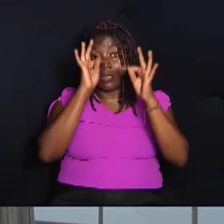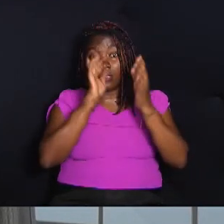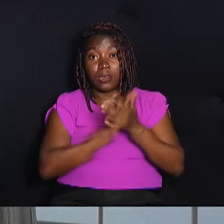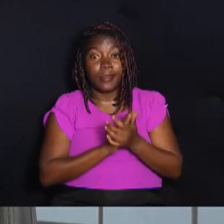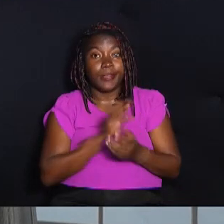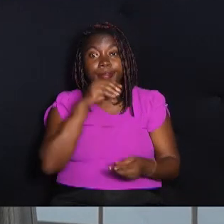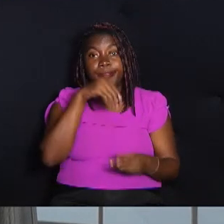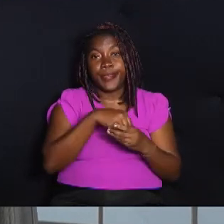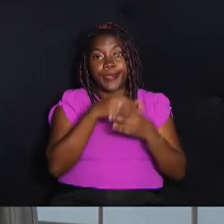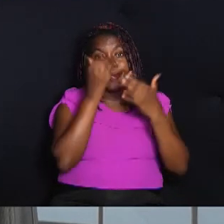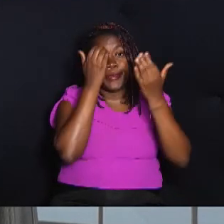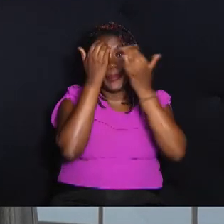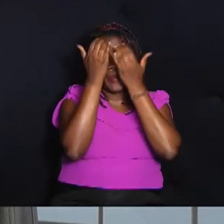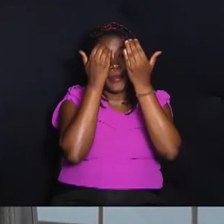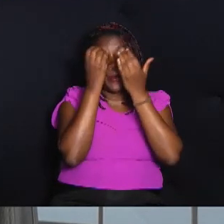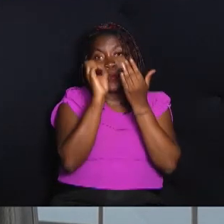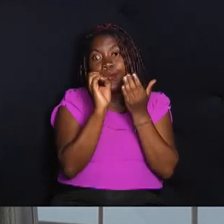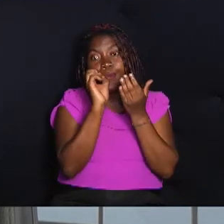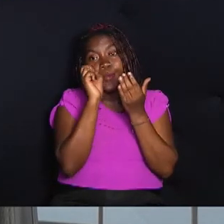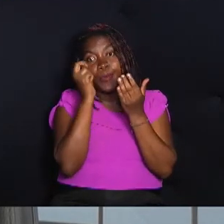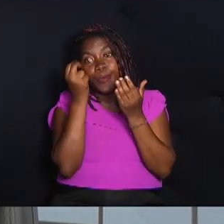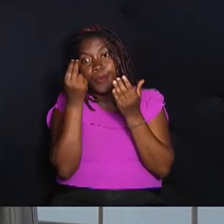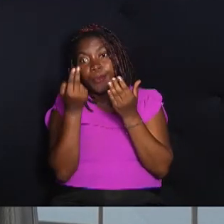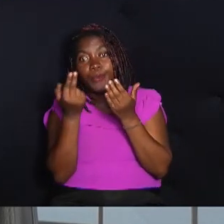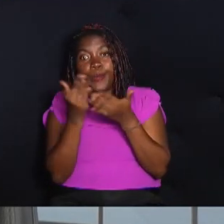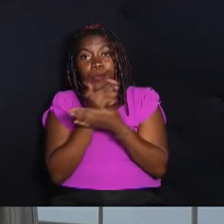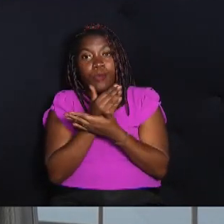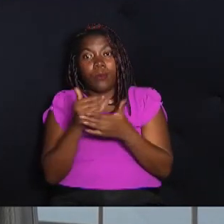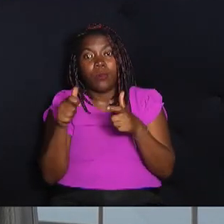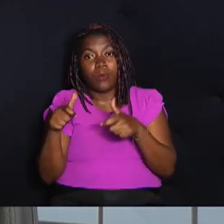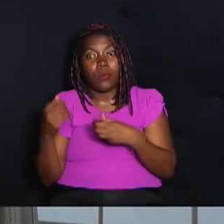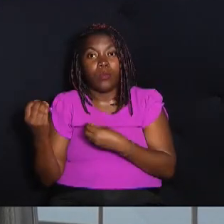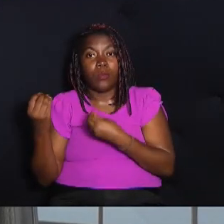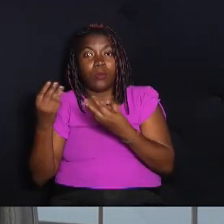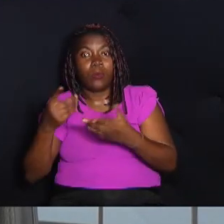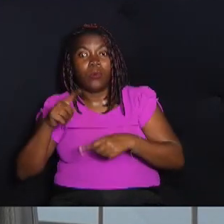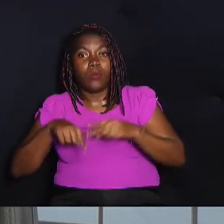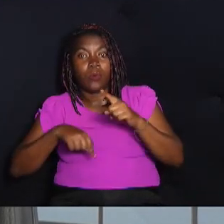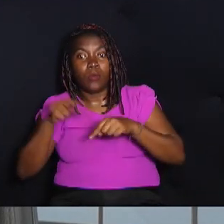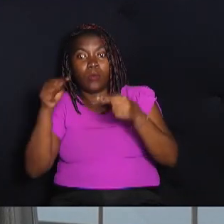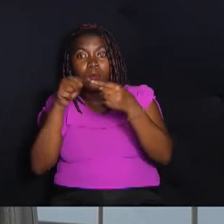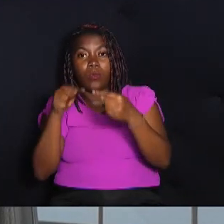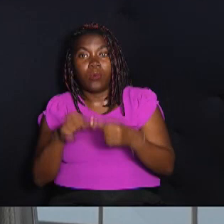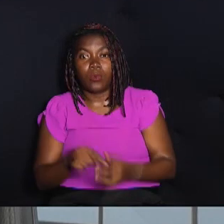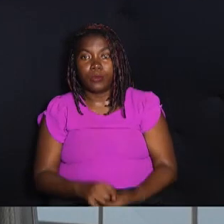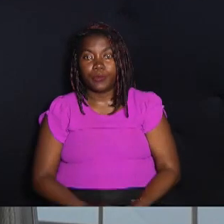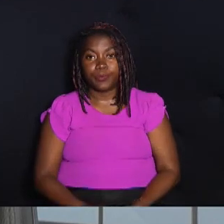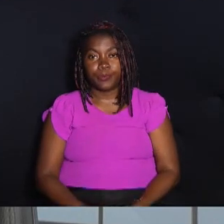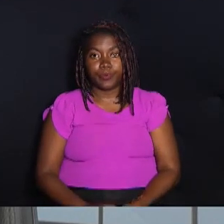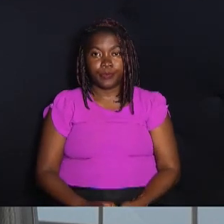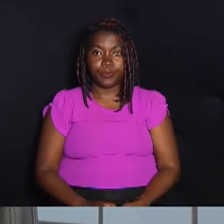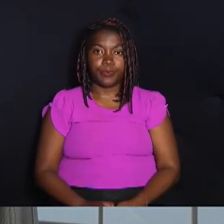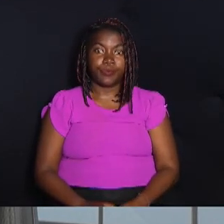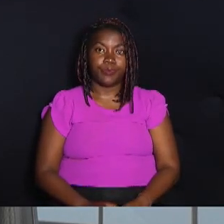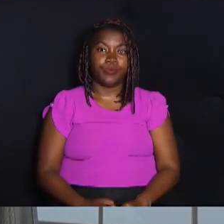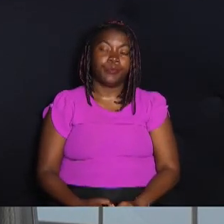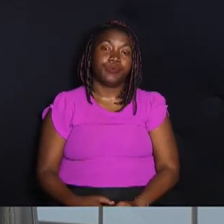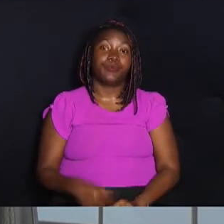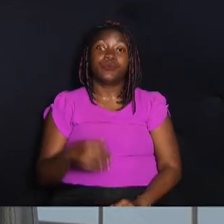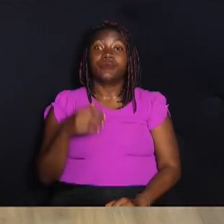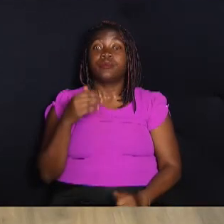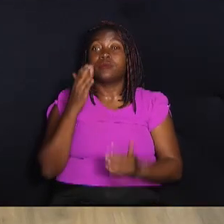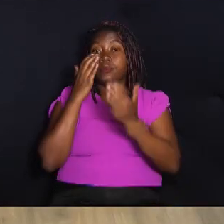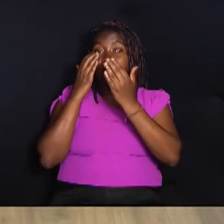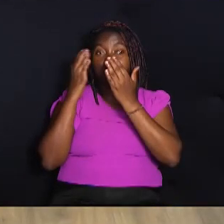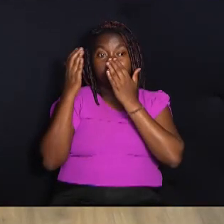uma terapia ou algum lugar que possa oferecer os serviços adequados. Ô Lucimária, nós estamos falando